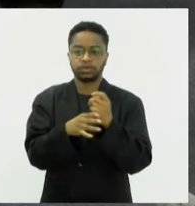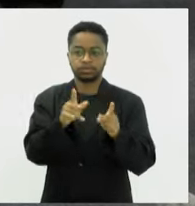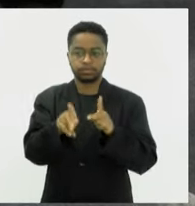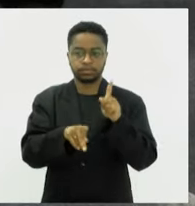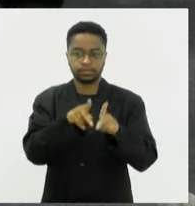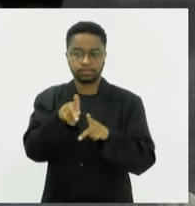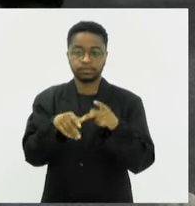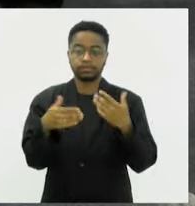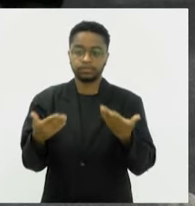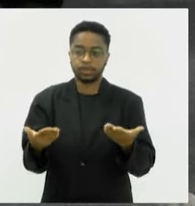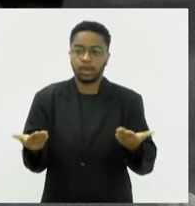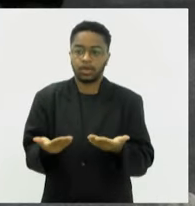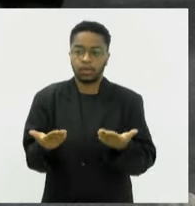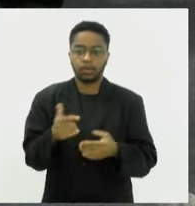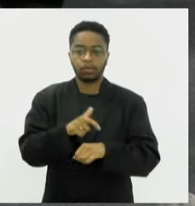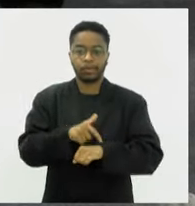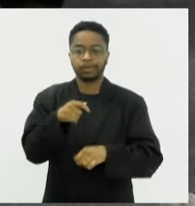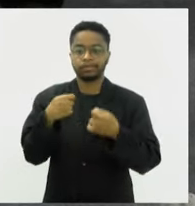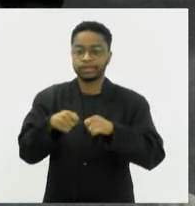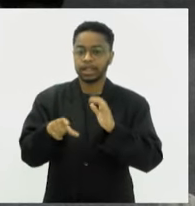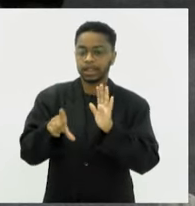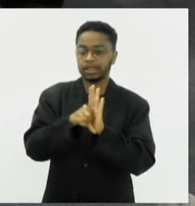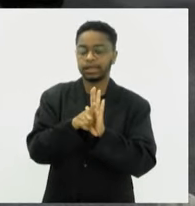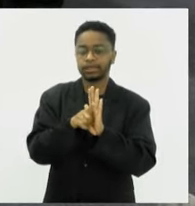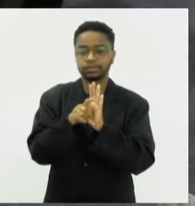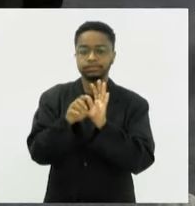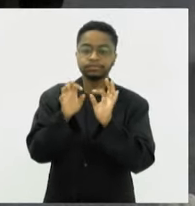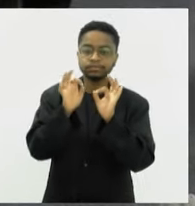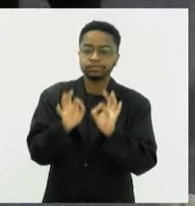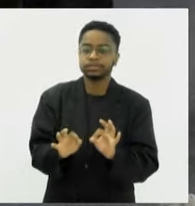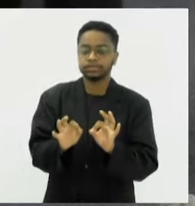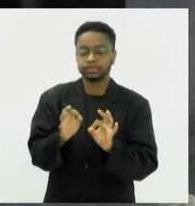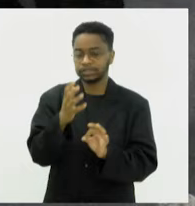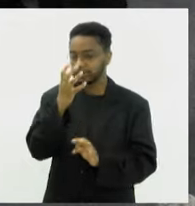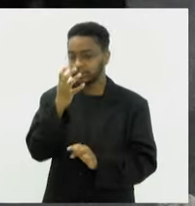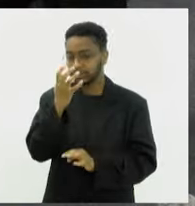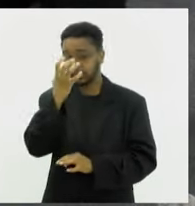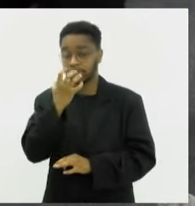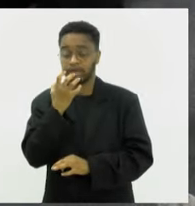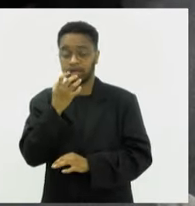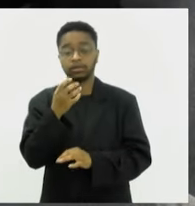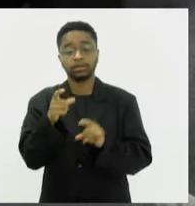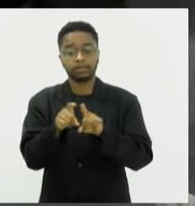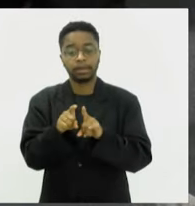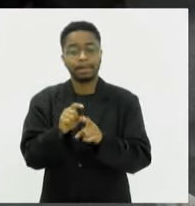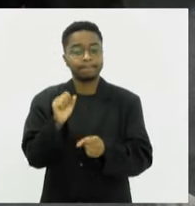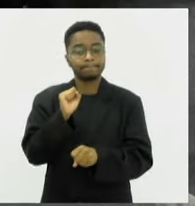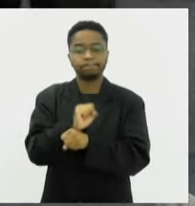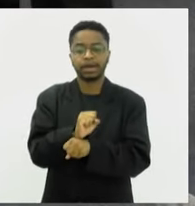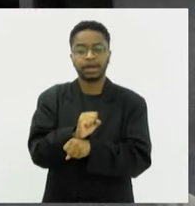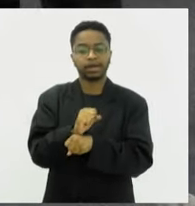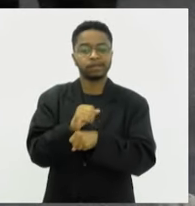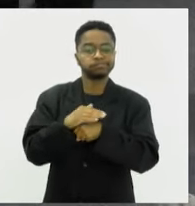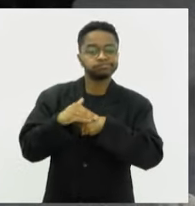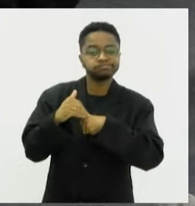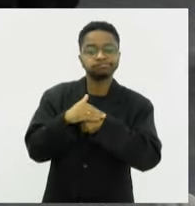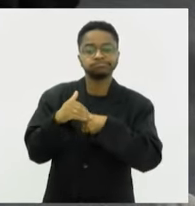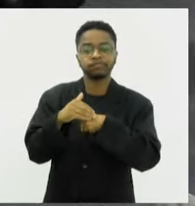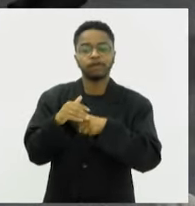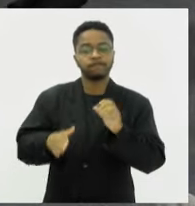Então é hora de termos leis mais severas e parar de passar a mão na cabeça desses vagabundos. Fim da